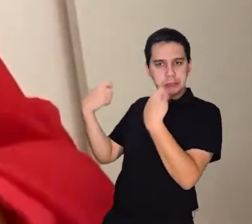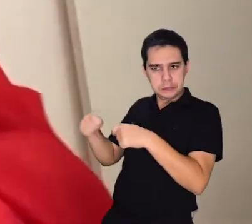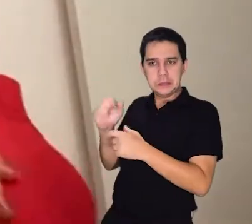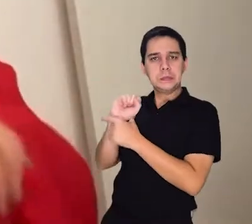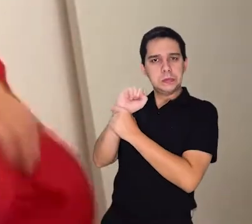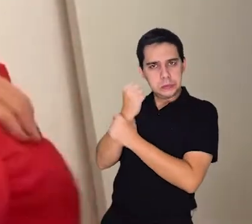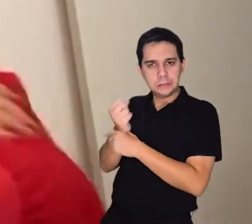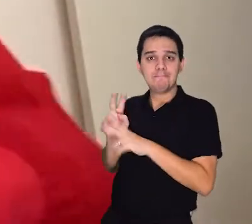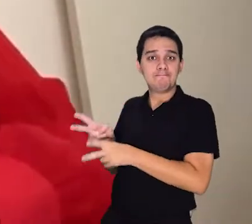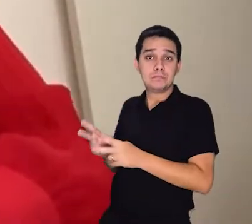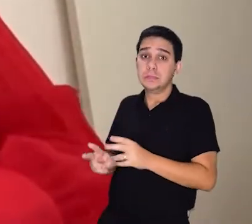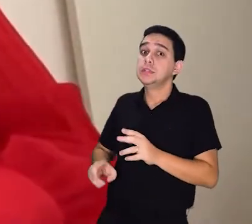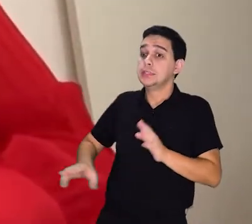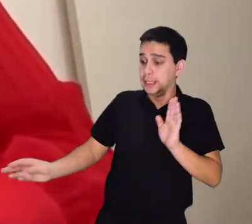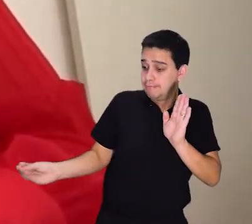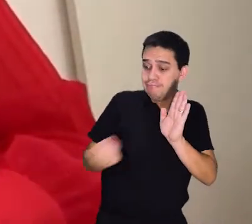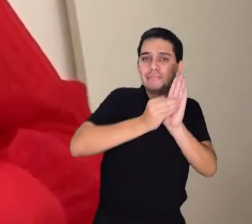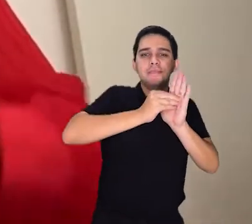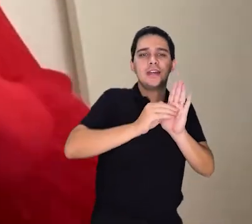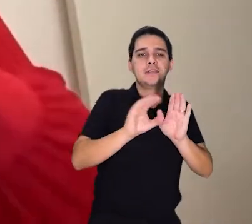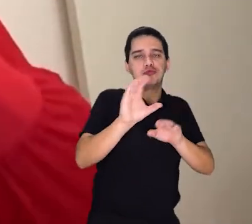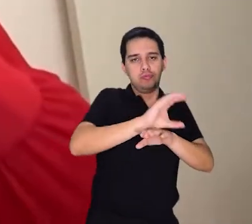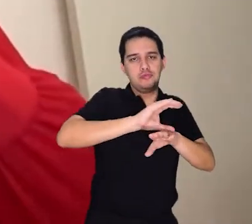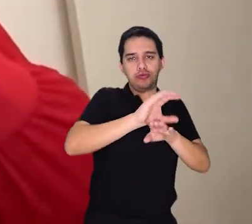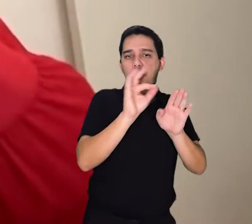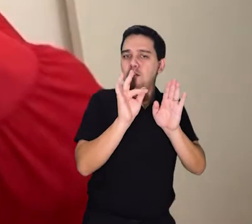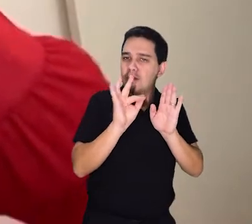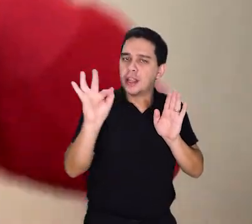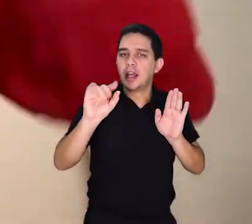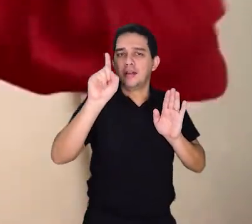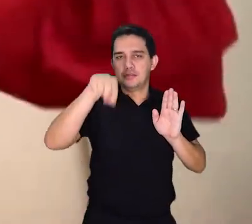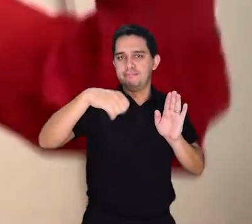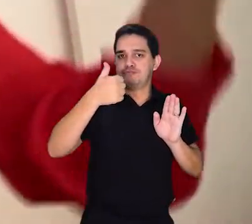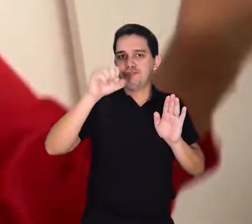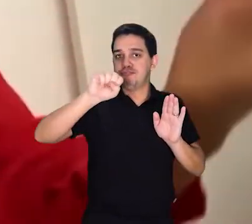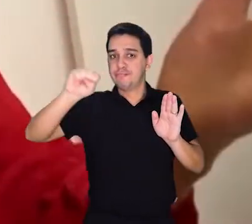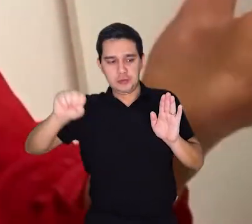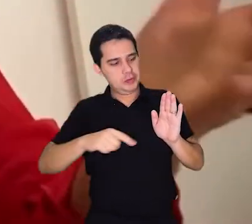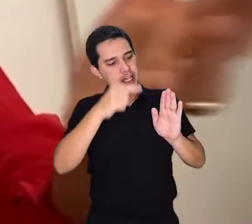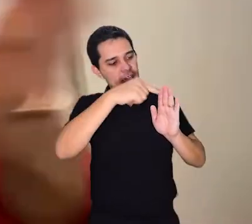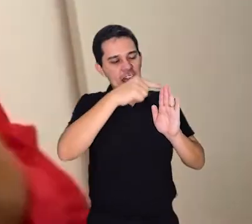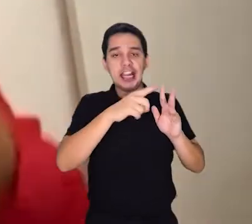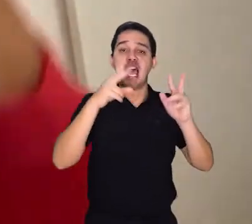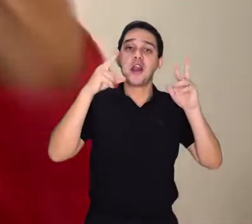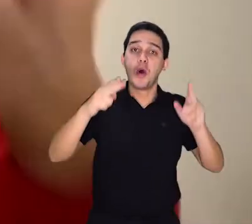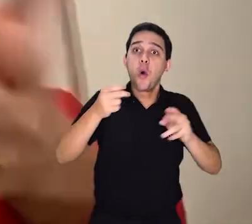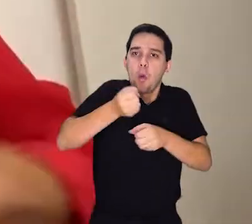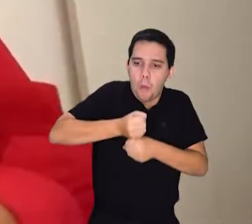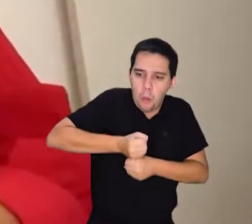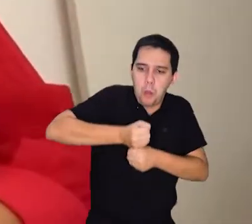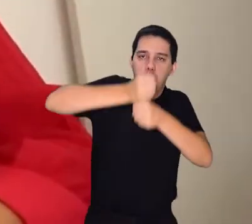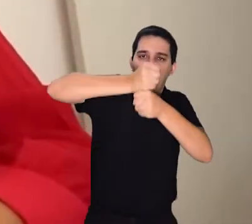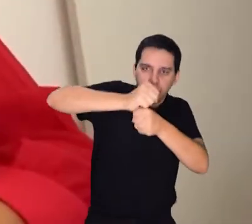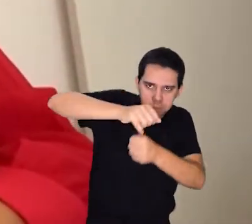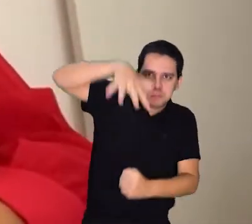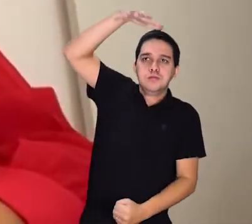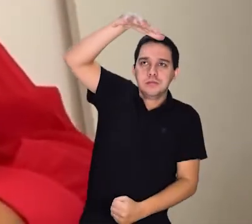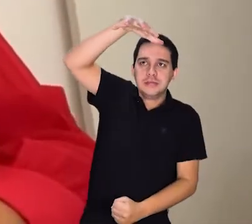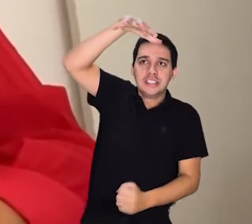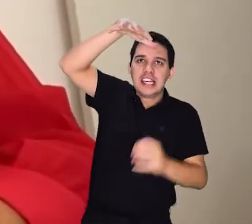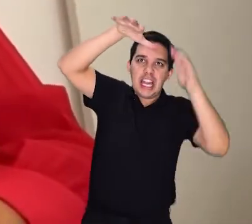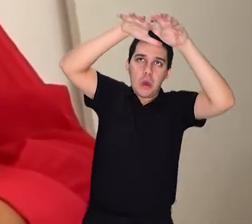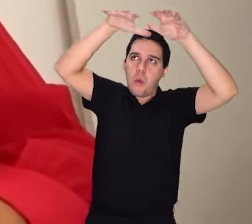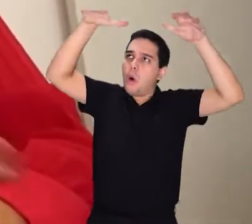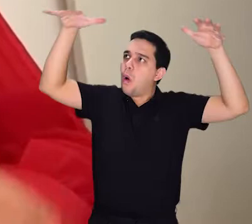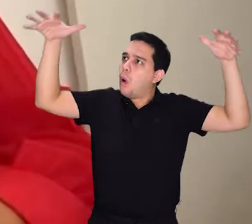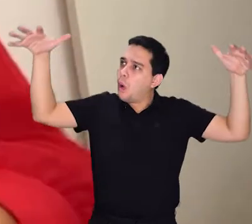nós partimos da Constituição, que é o grande guarda-chuva, né, da defesa dos direitos de criança